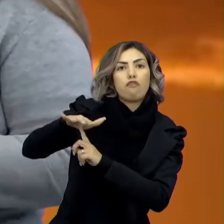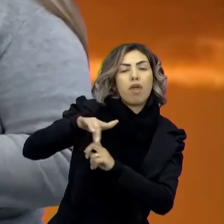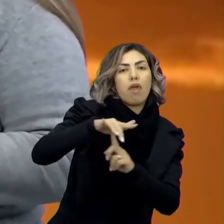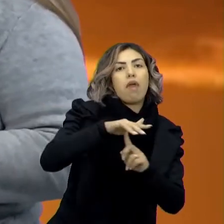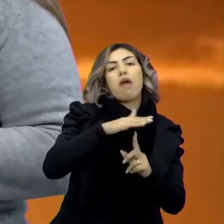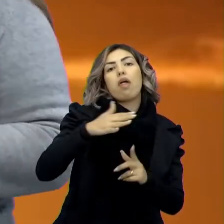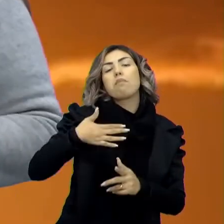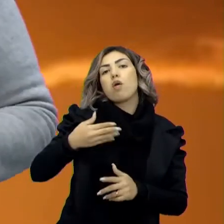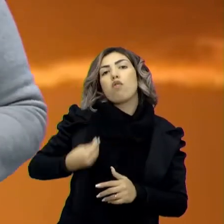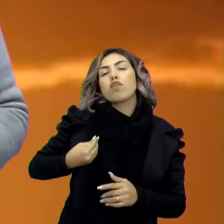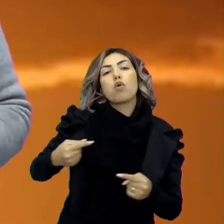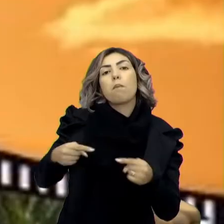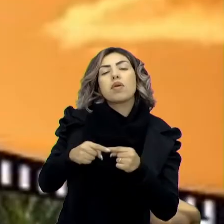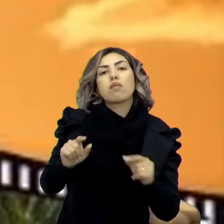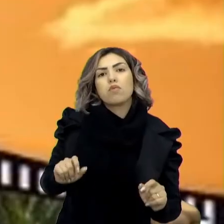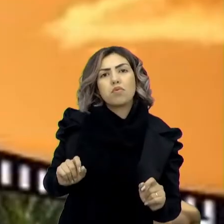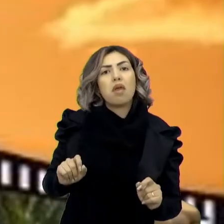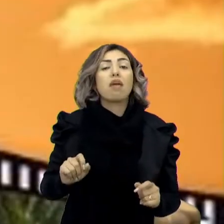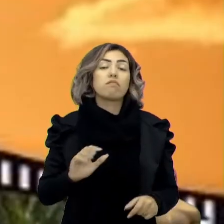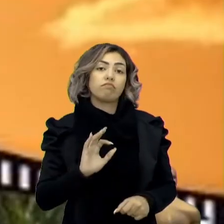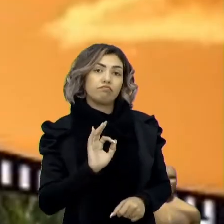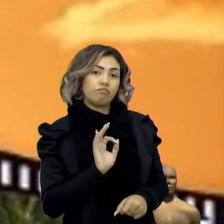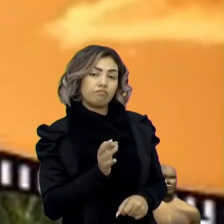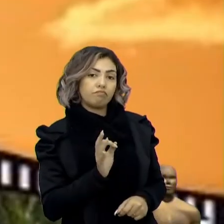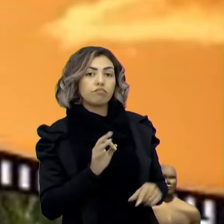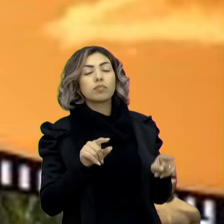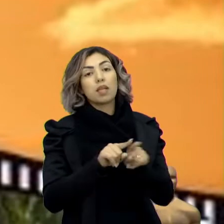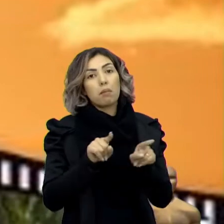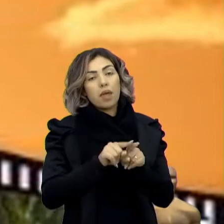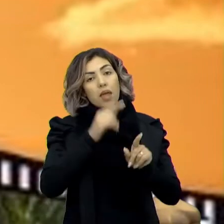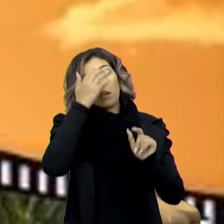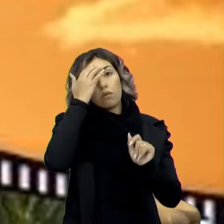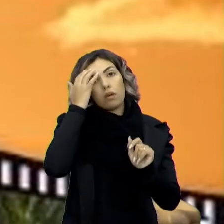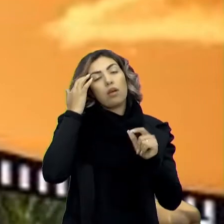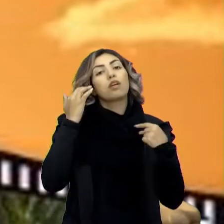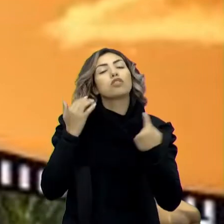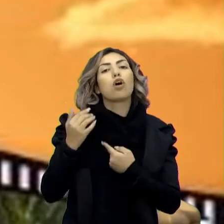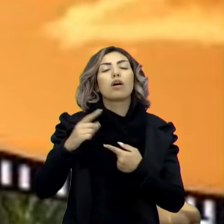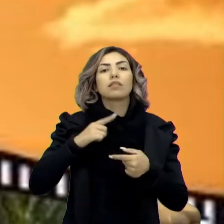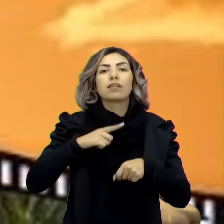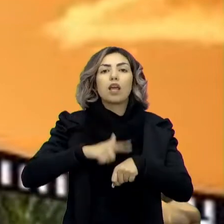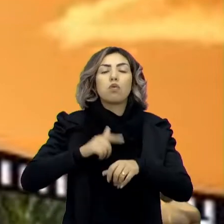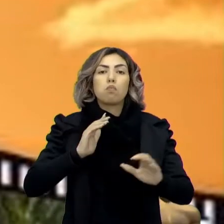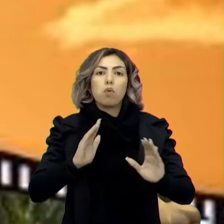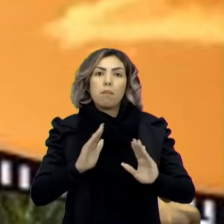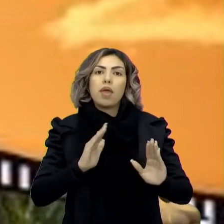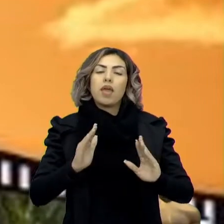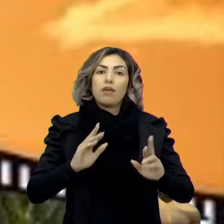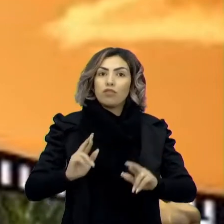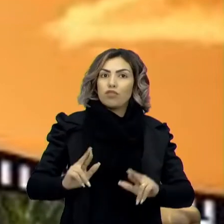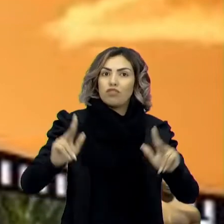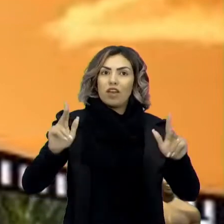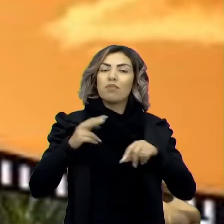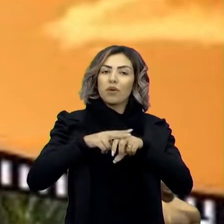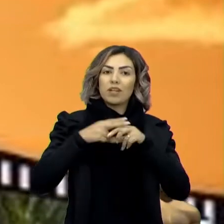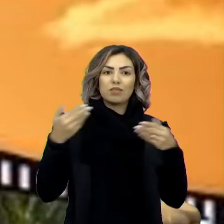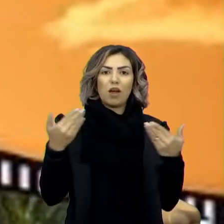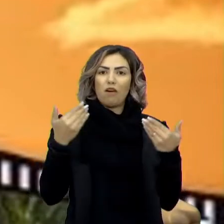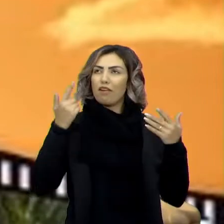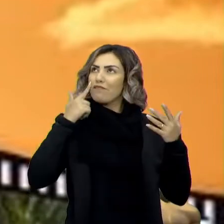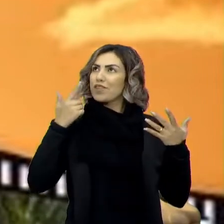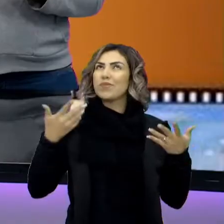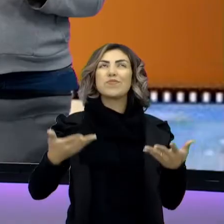feira, tudo a ver, gente. Exatamente. E como a gente também tem esse momento de evento, por isso que nós estamos aqui nesse local